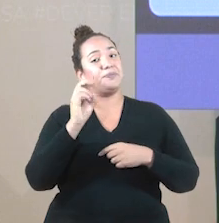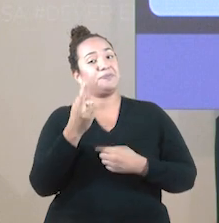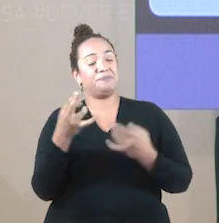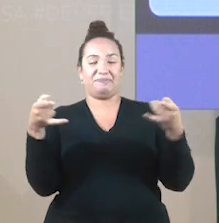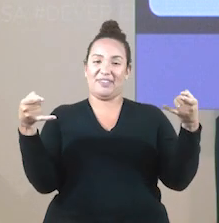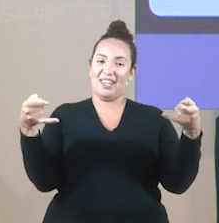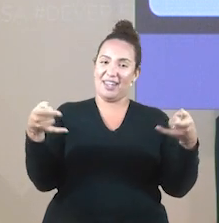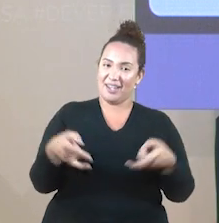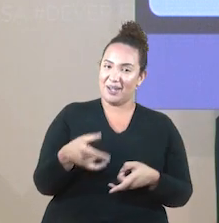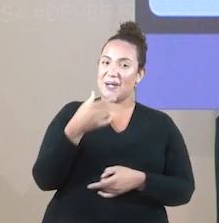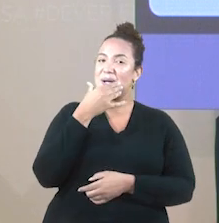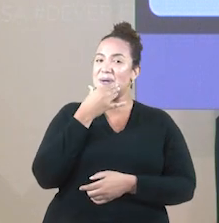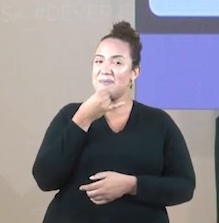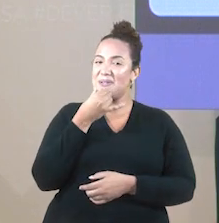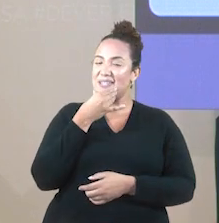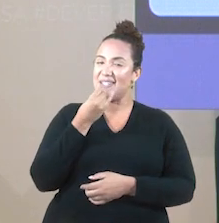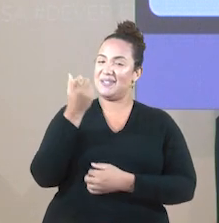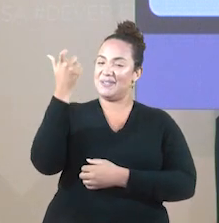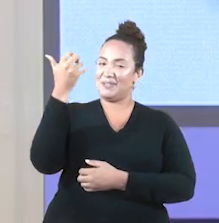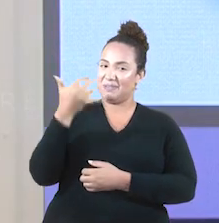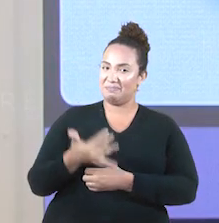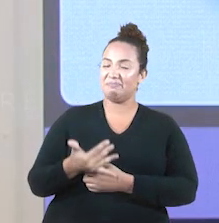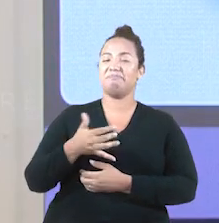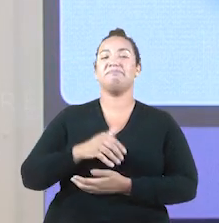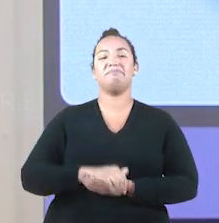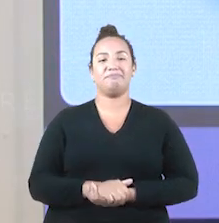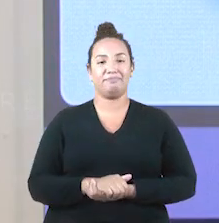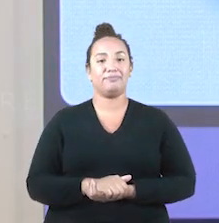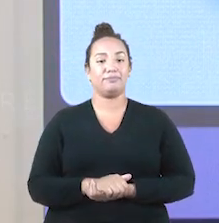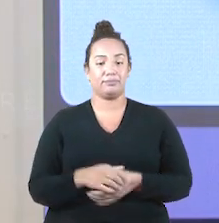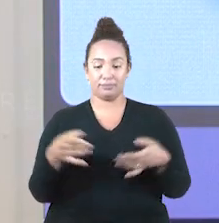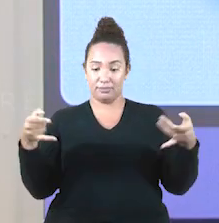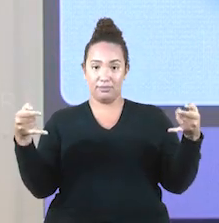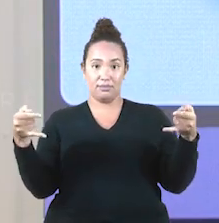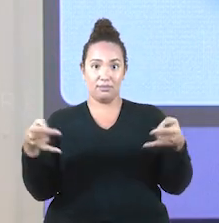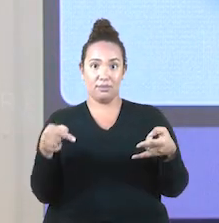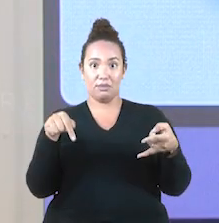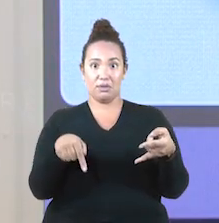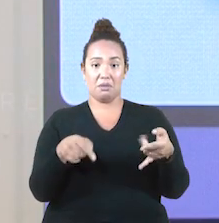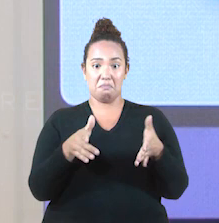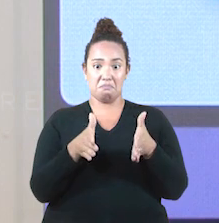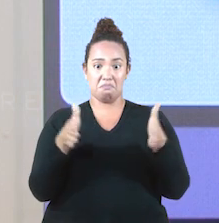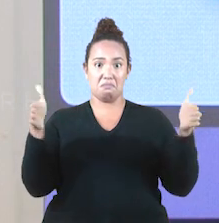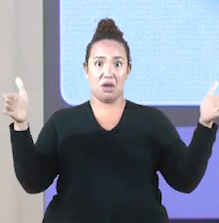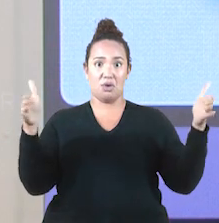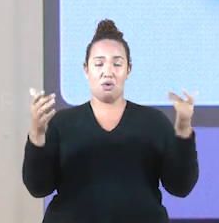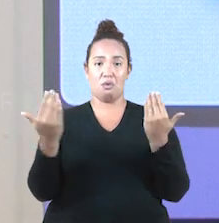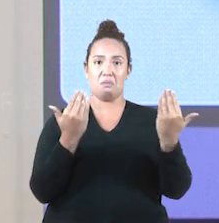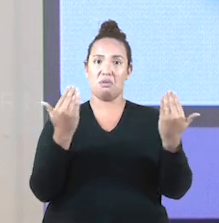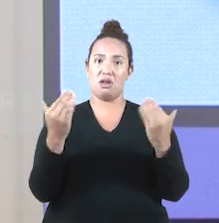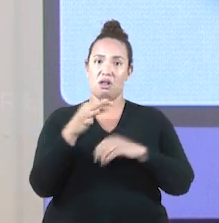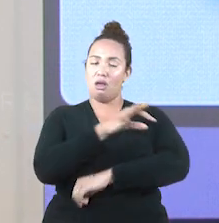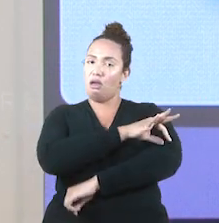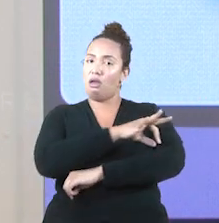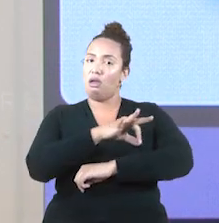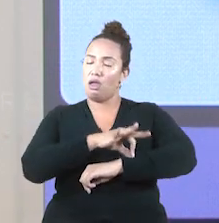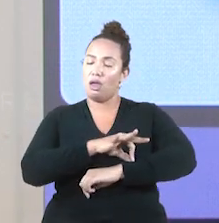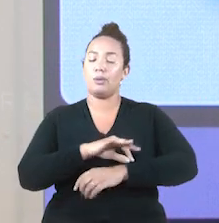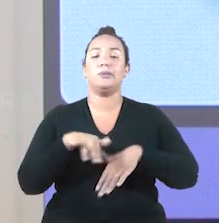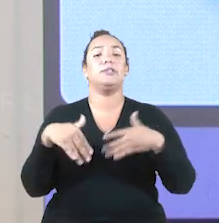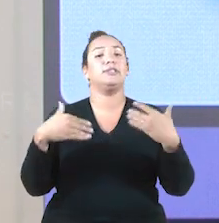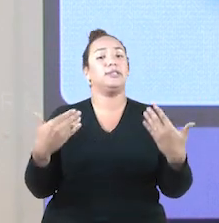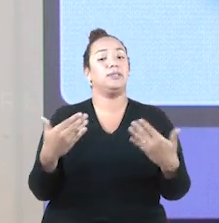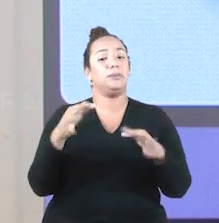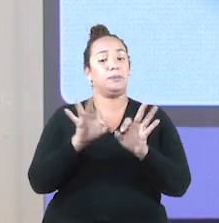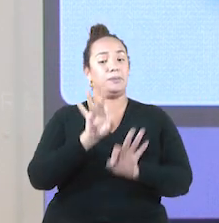de Mateus, que falamos lá no início da aula. Uma cama é bem maior que uma régua. Então, para facilitar